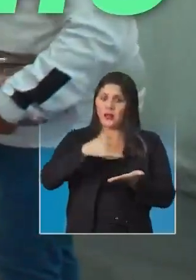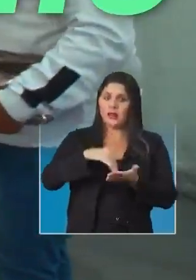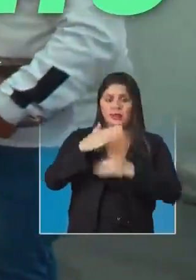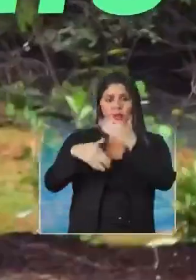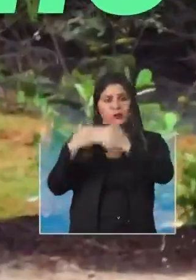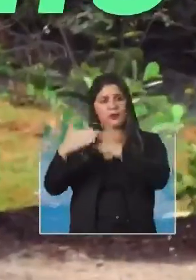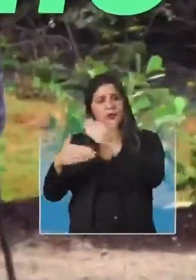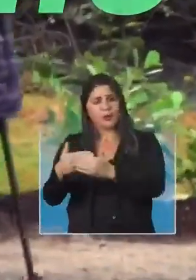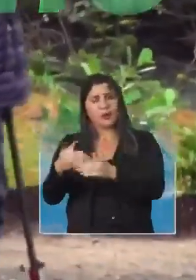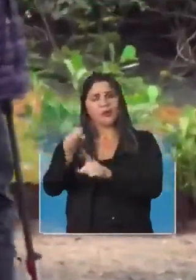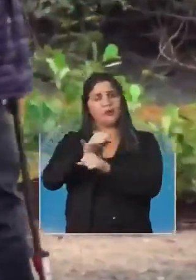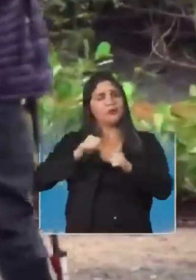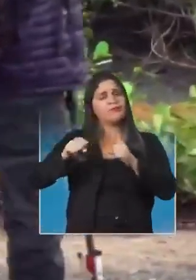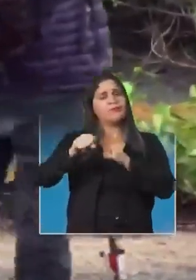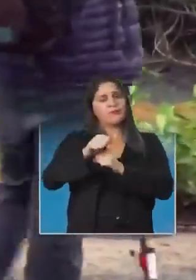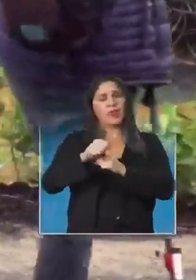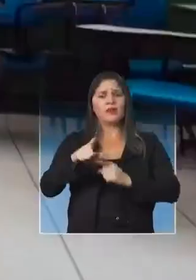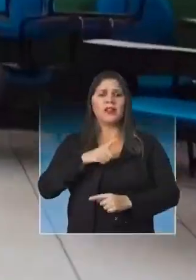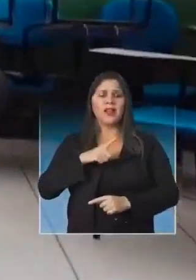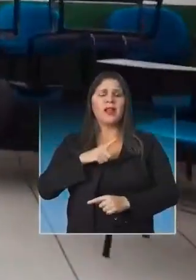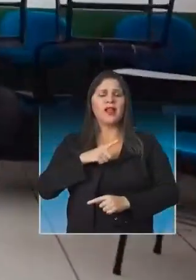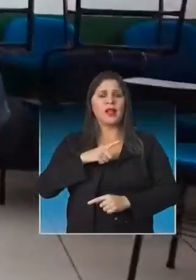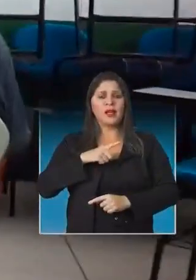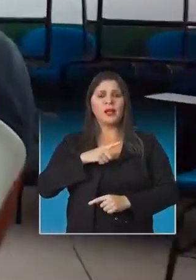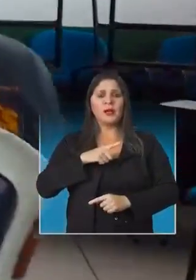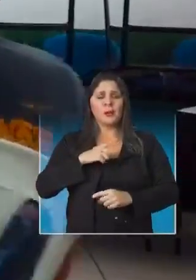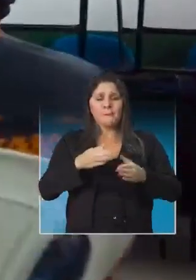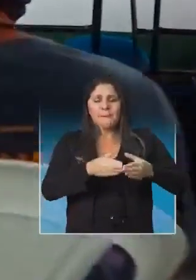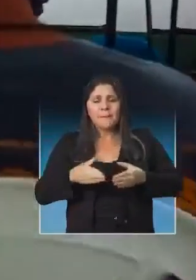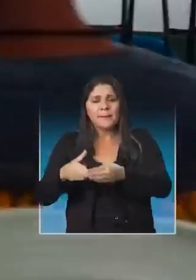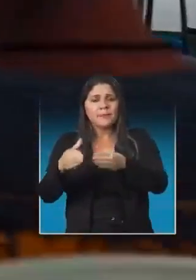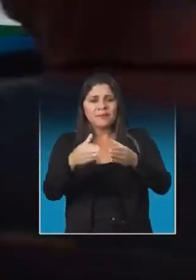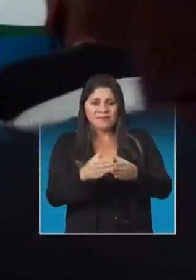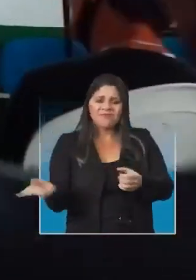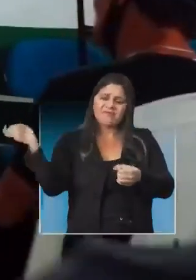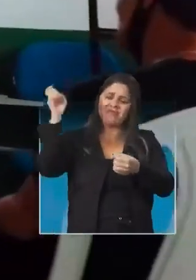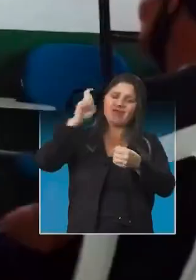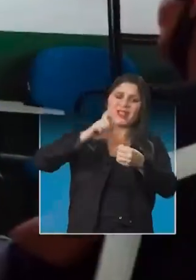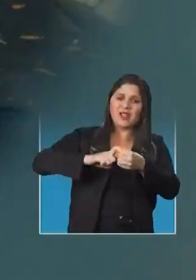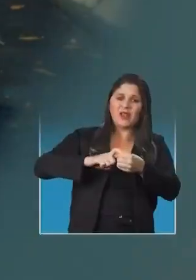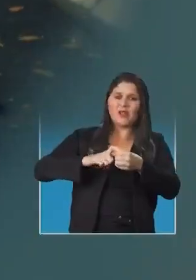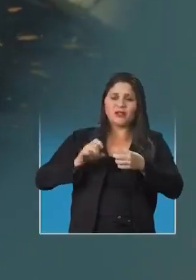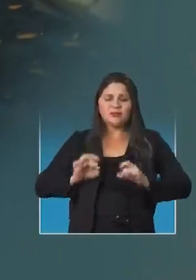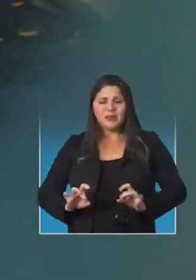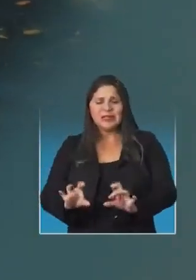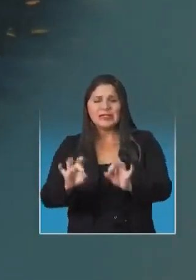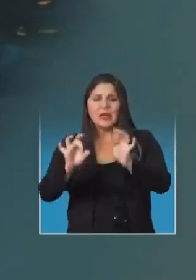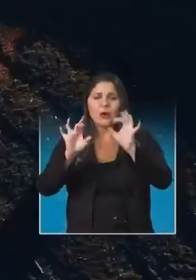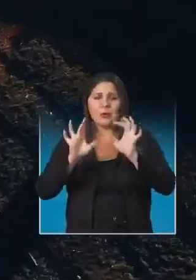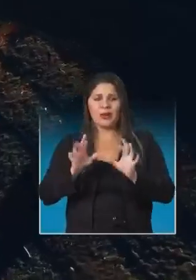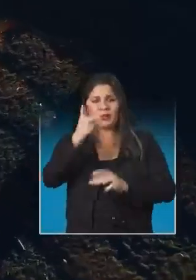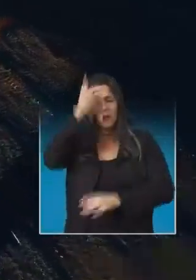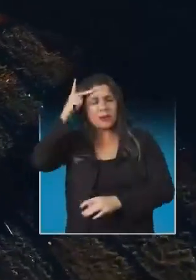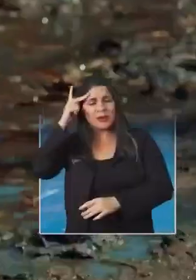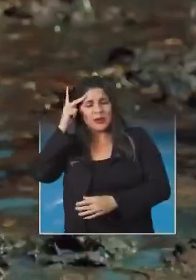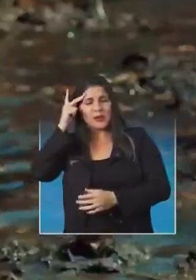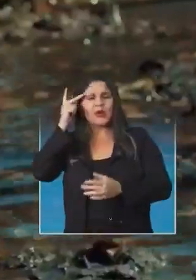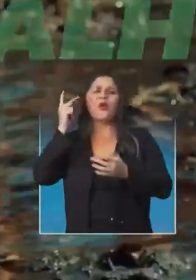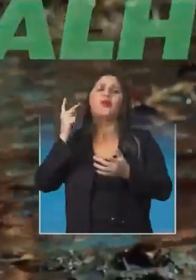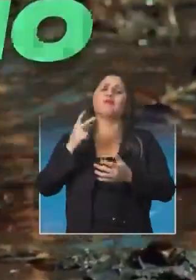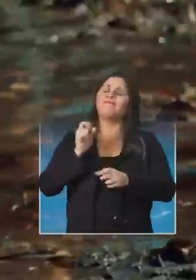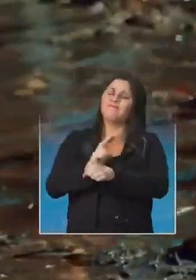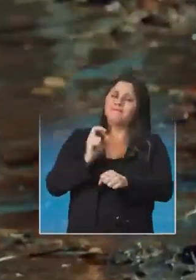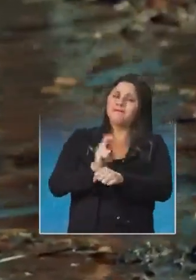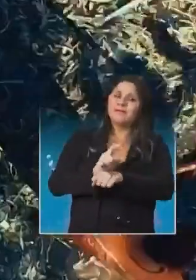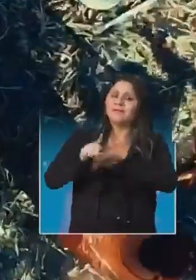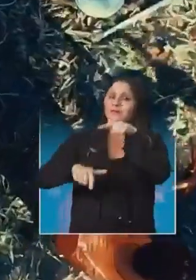de Desenvolvimento Social. Existe uma equipe do Programa Fênix que é voltada exclusivamente para que essas pessoas possam acessar vagas